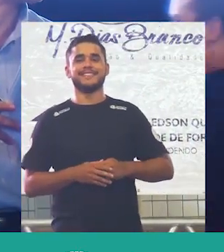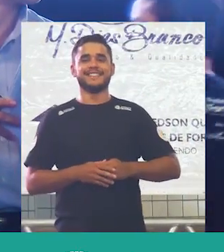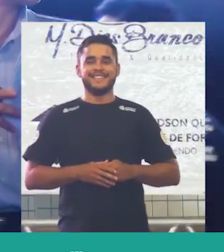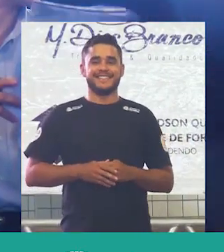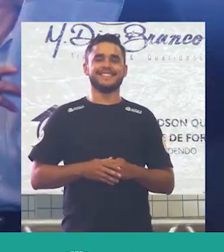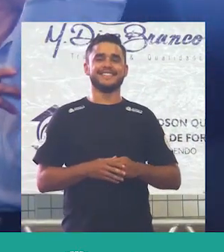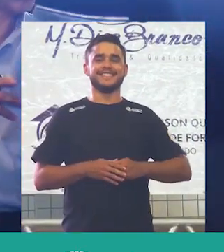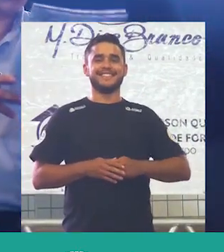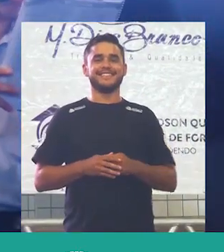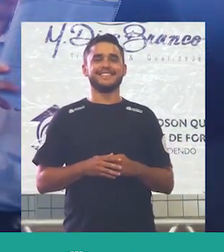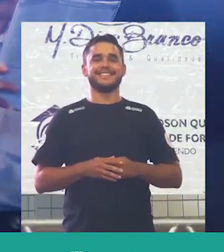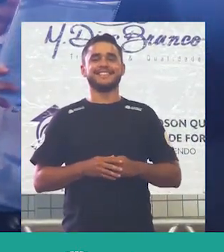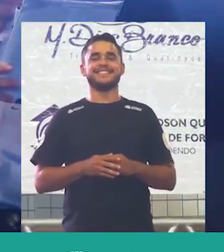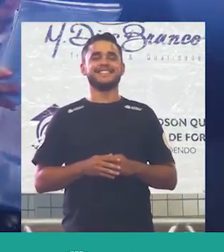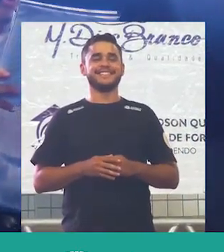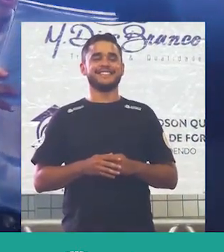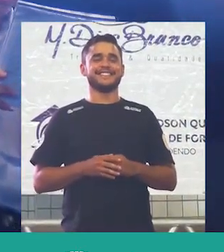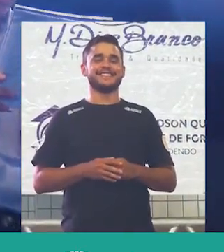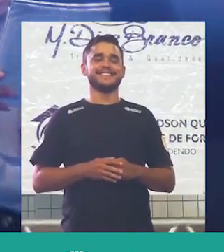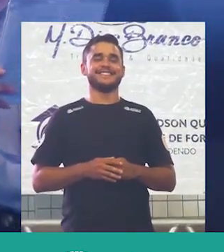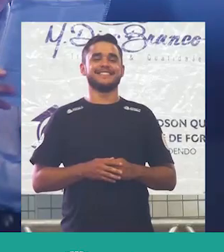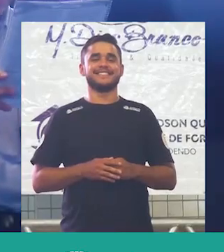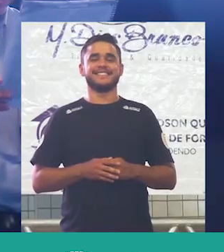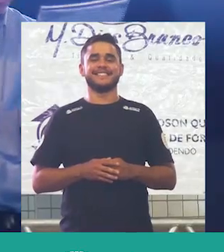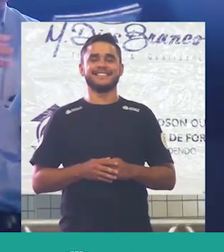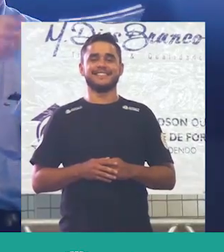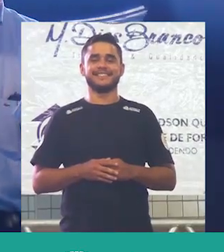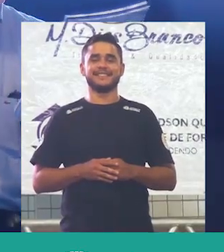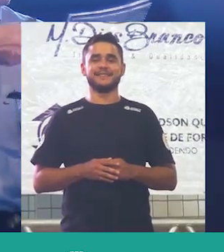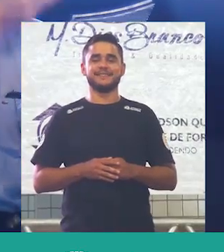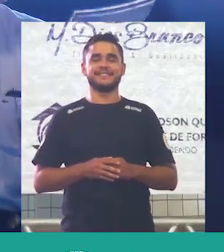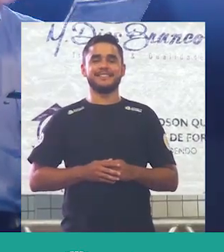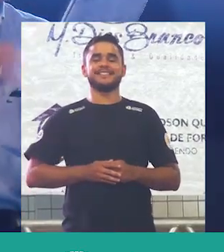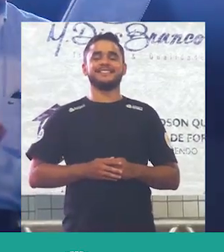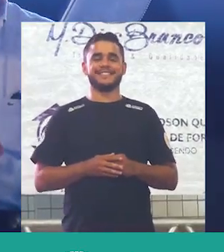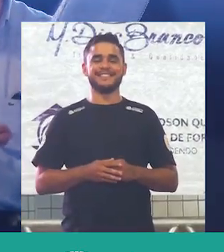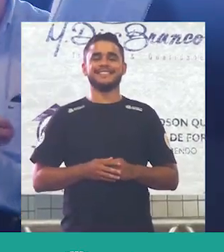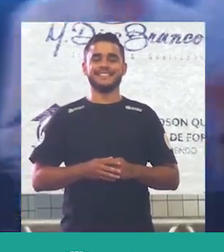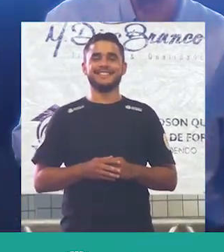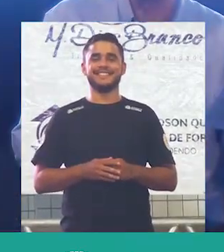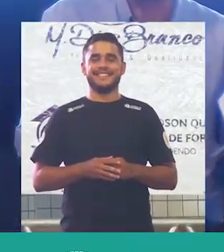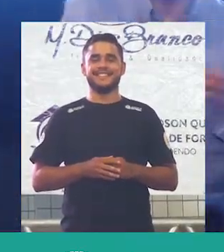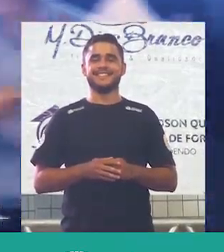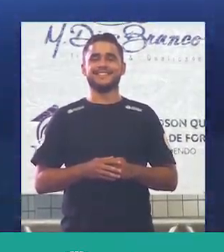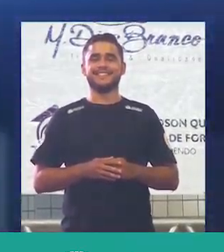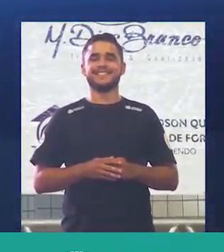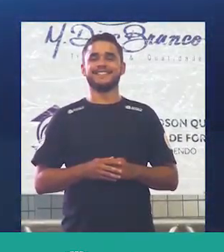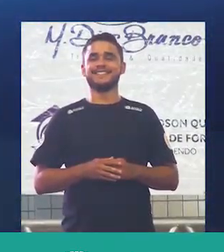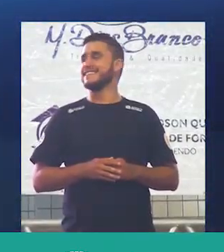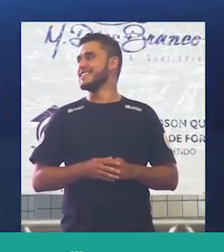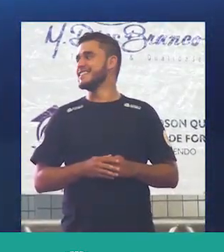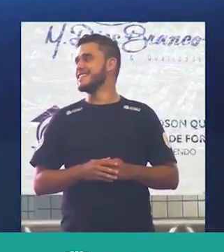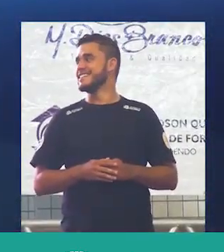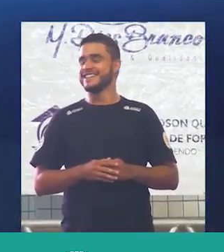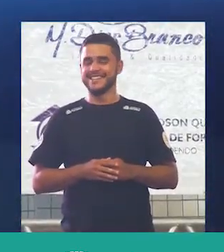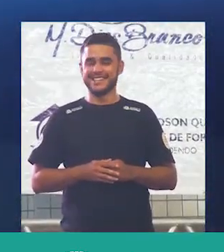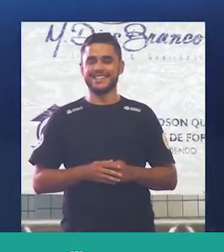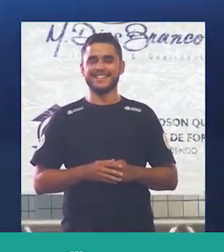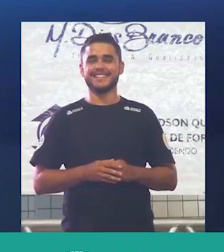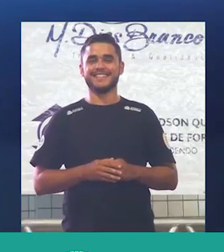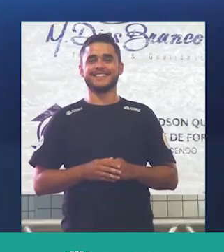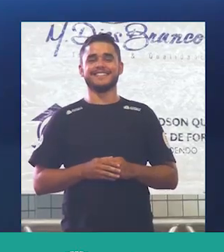hora da letra E, meu irmão. Isso é horrível, pelo amor de Deus. Em vez de ter deixado para entrar na terceira questão, quer fazer sucesso. Bora